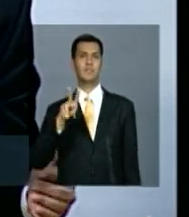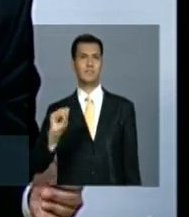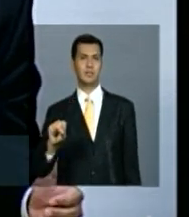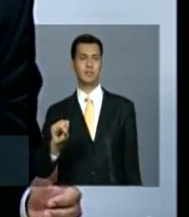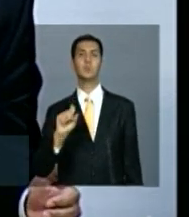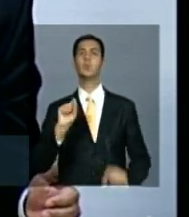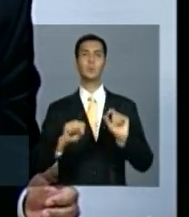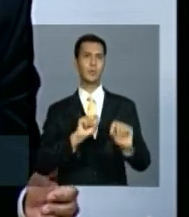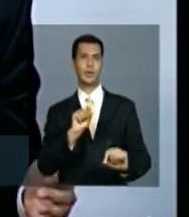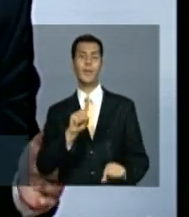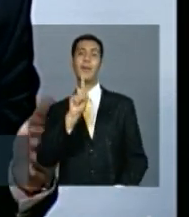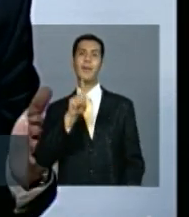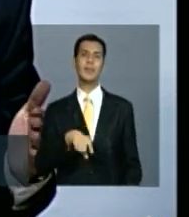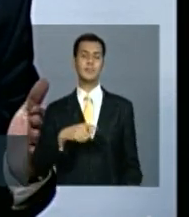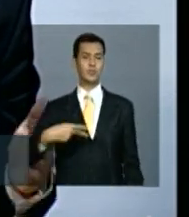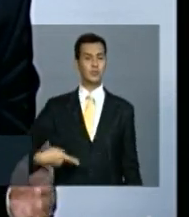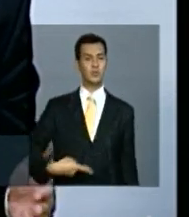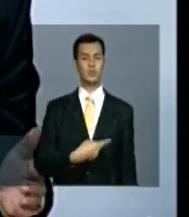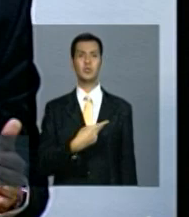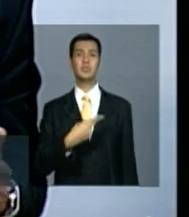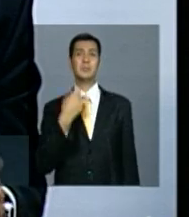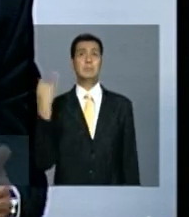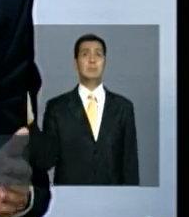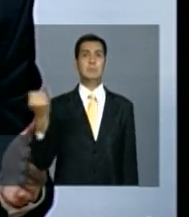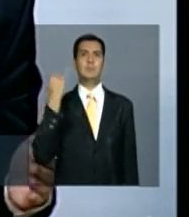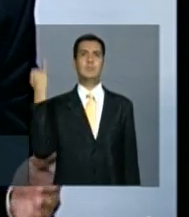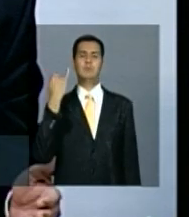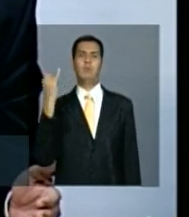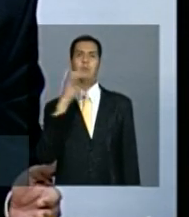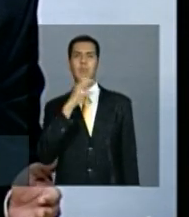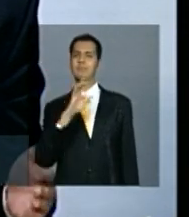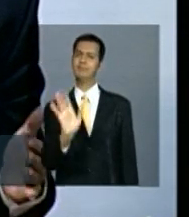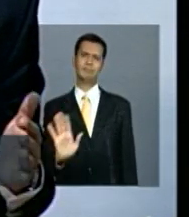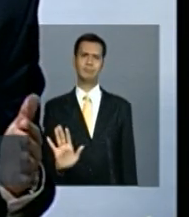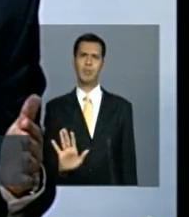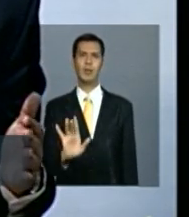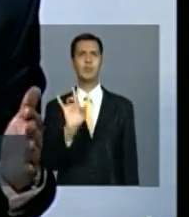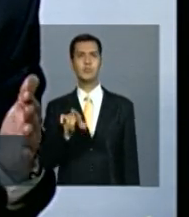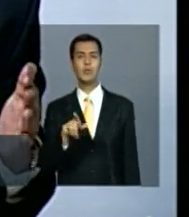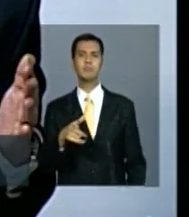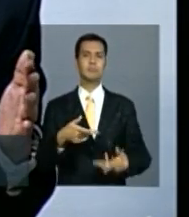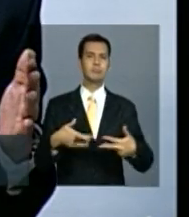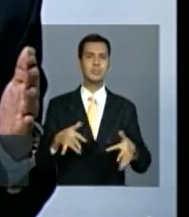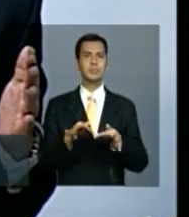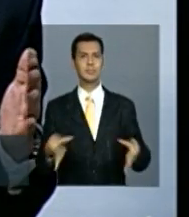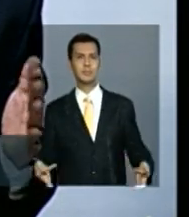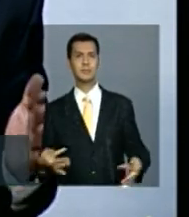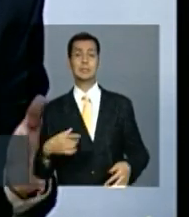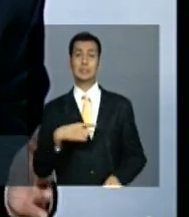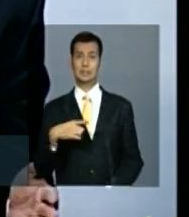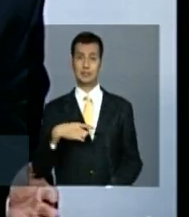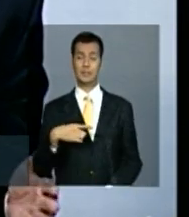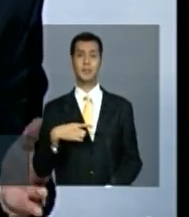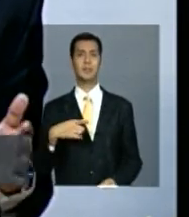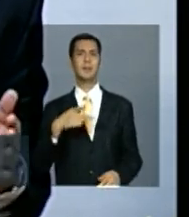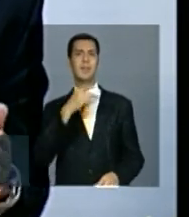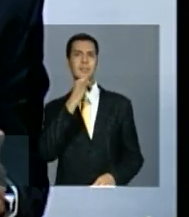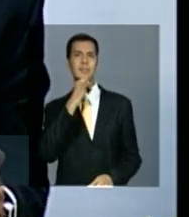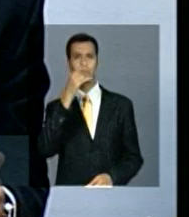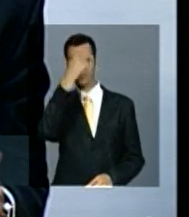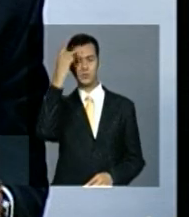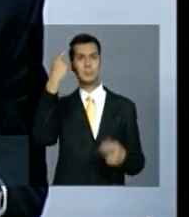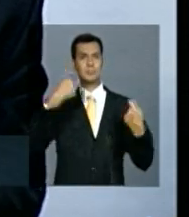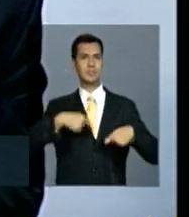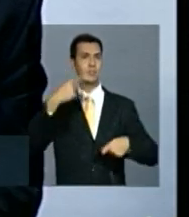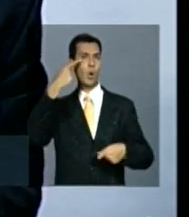de situação de urgência nós temos uma alta concentração filas bastante importante de cirurgias de catarat